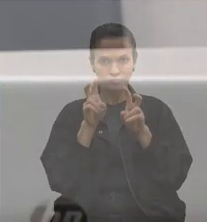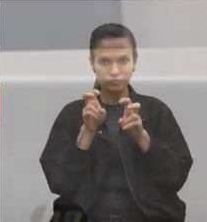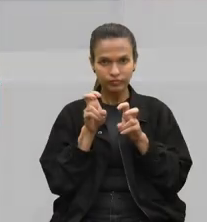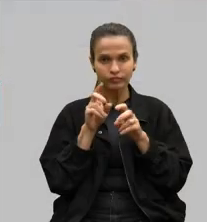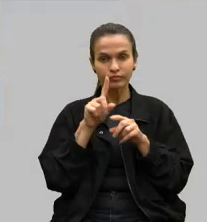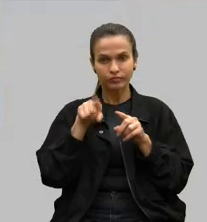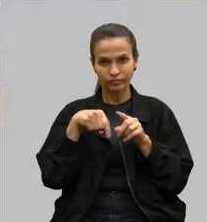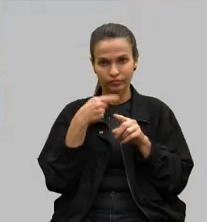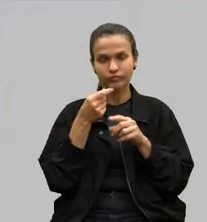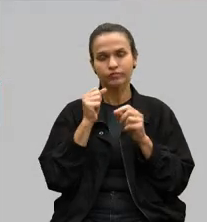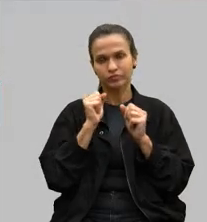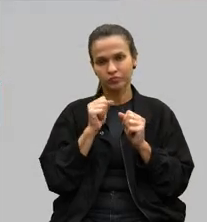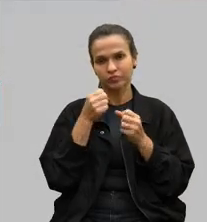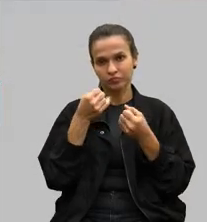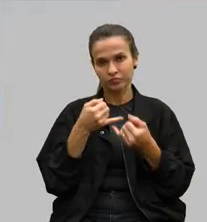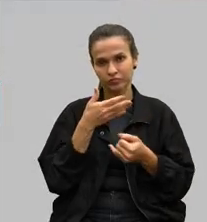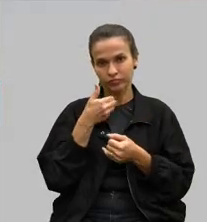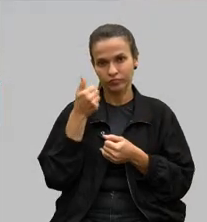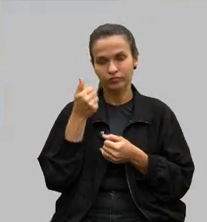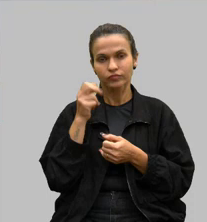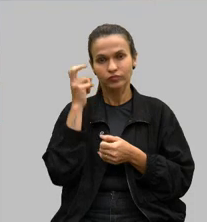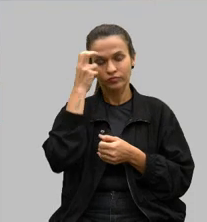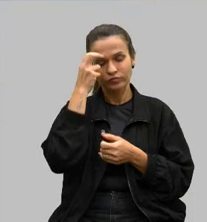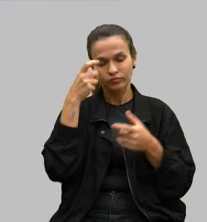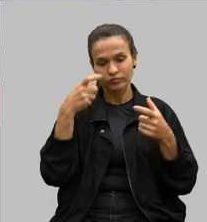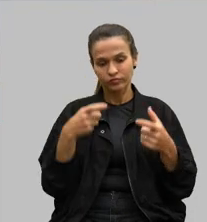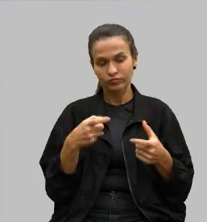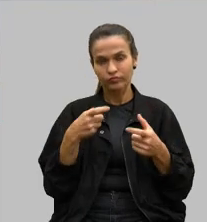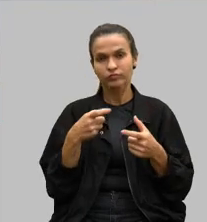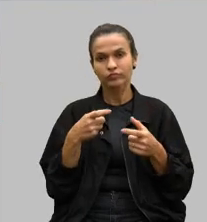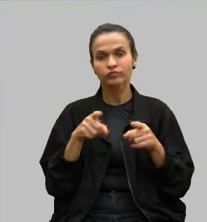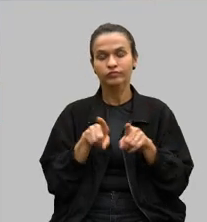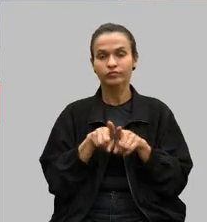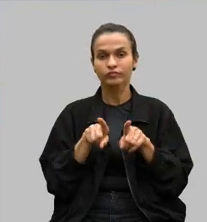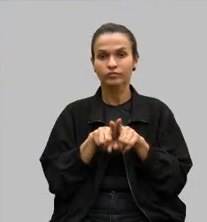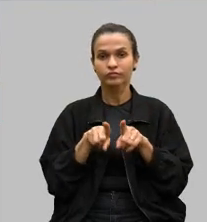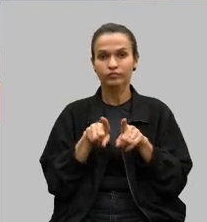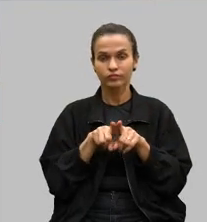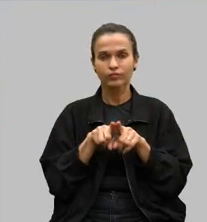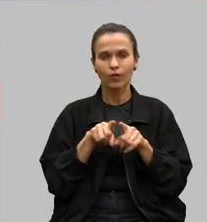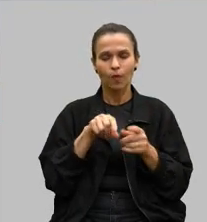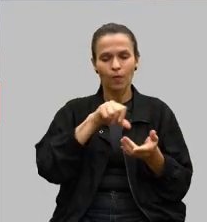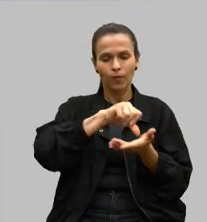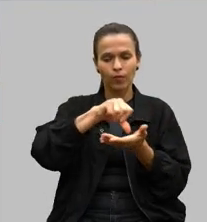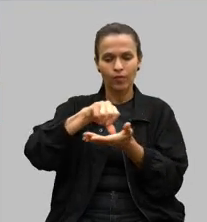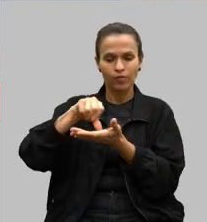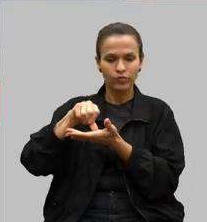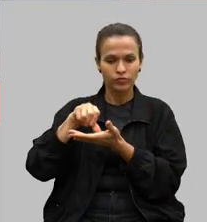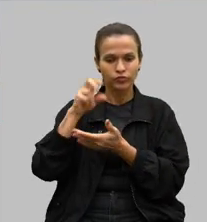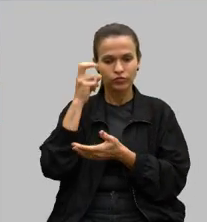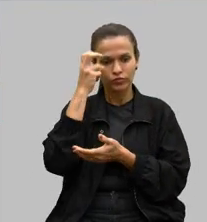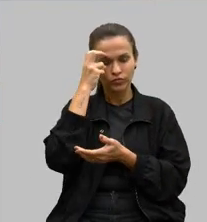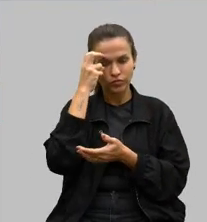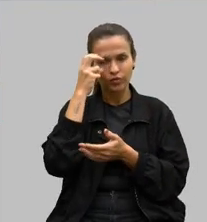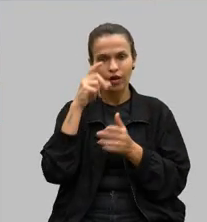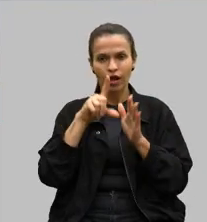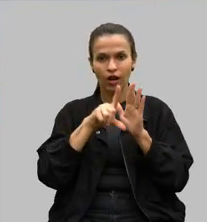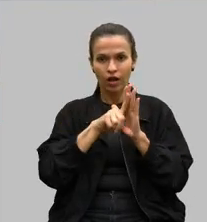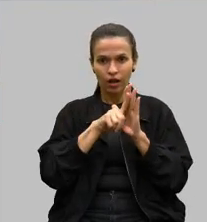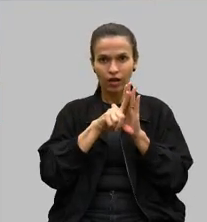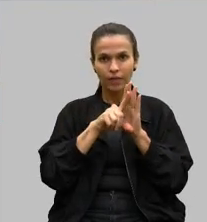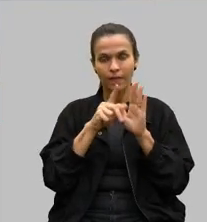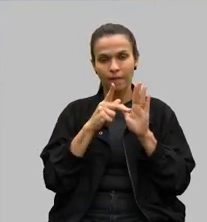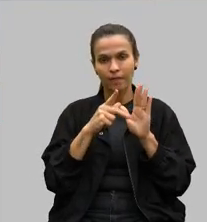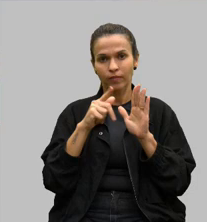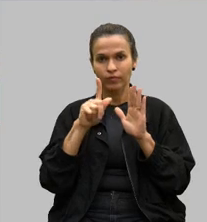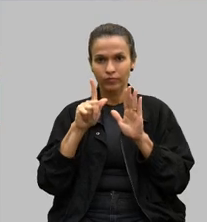eh e eu acho que pra cultura local eu ressalto a importância dos pontos de Cultura né a a lei Paulo Gustavo trouxe pros pontos